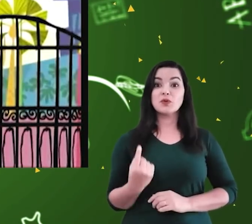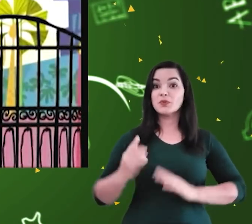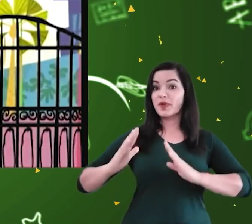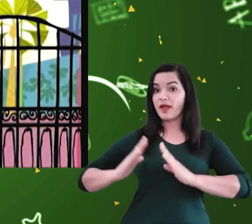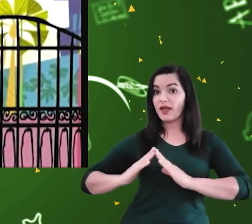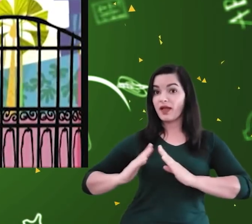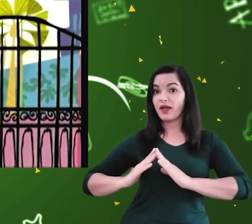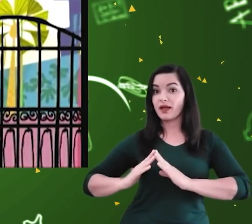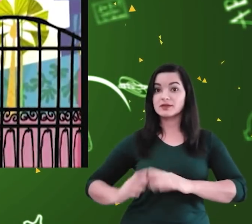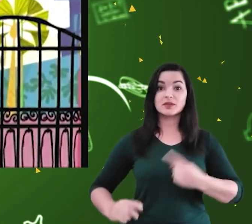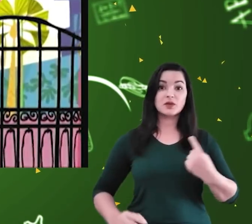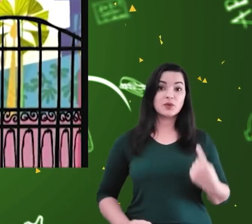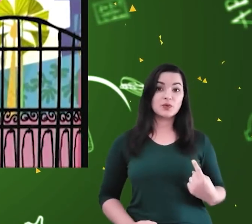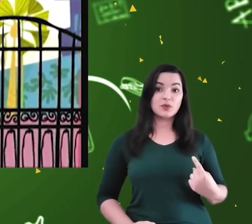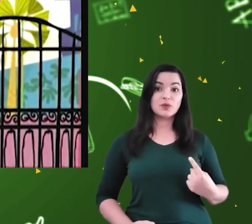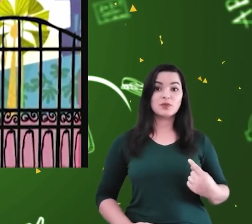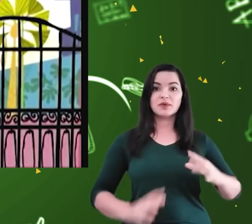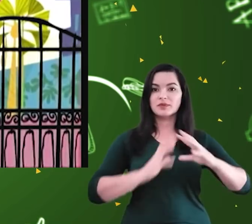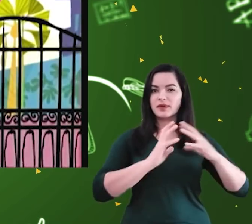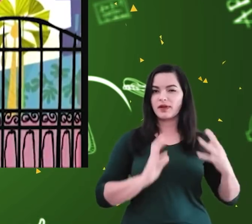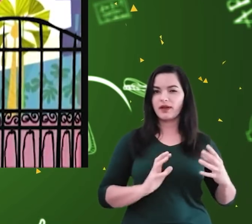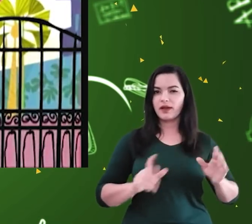Uma casa e uma horta.